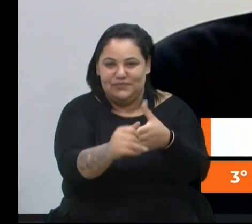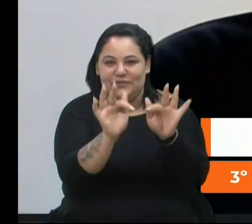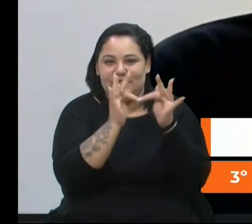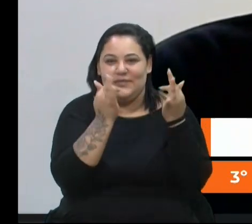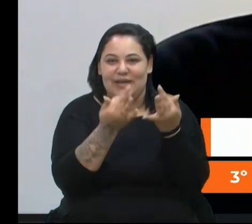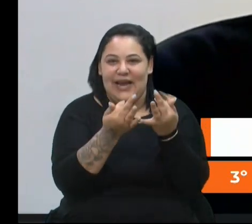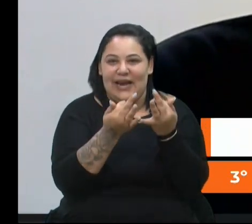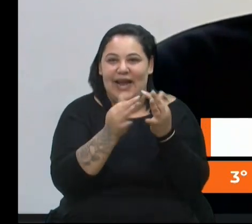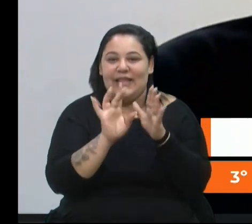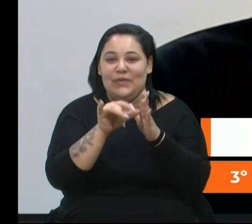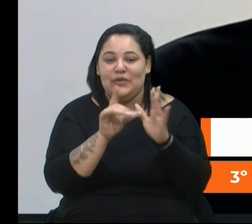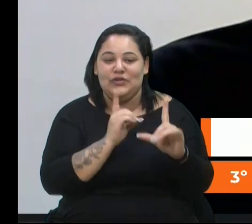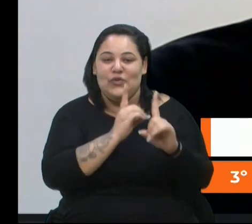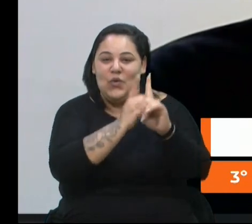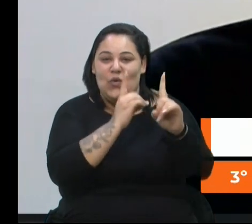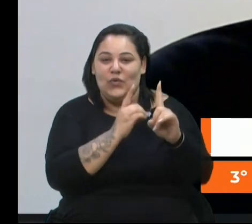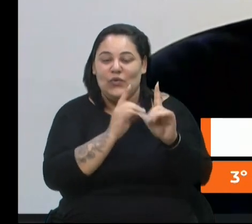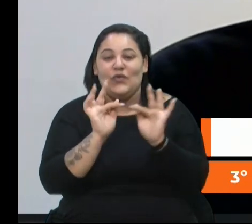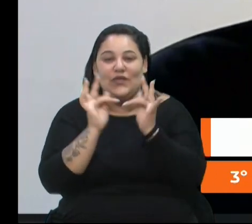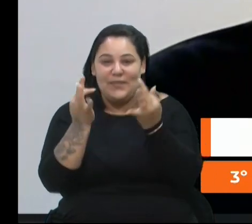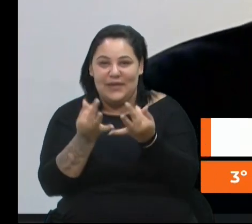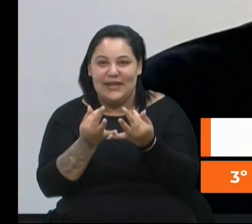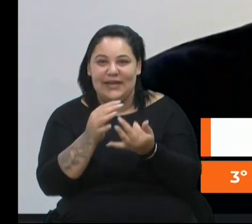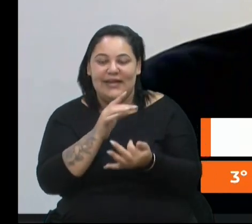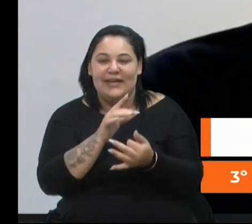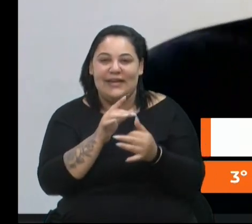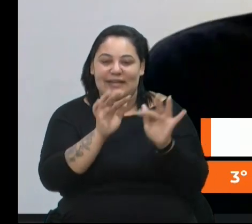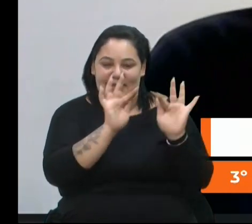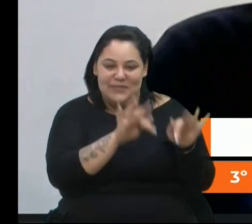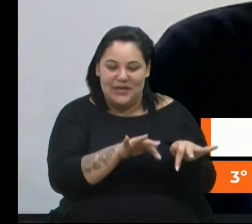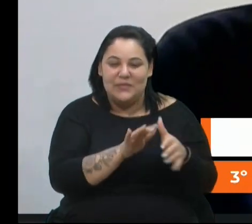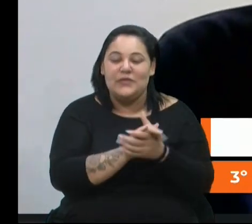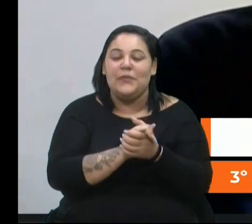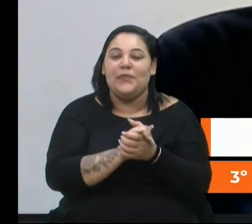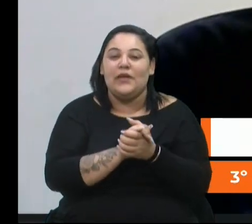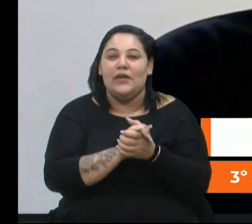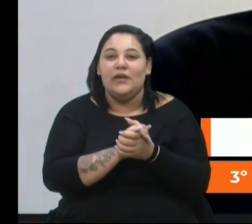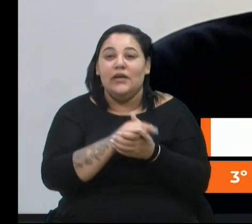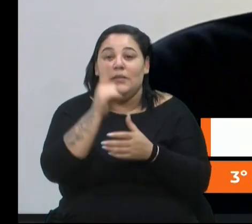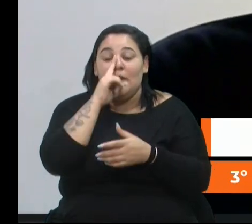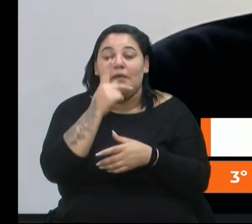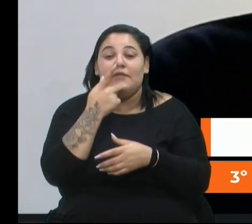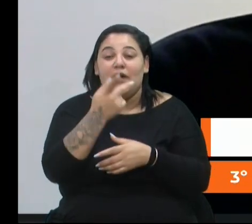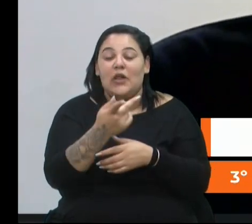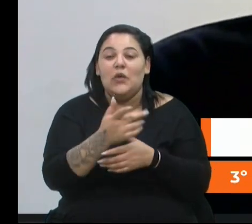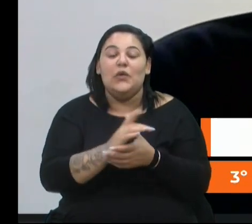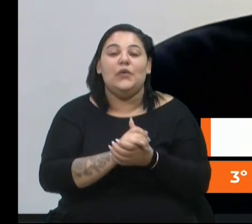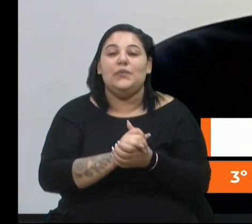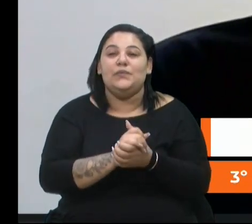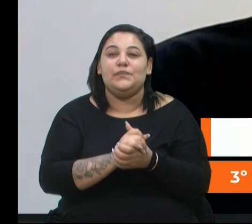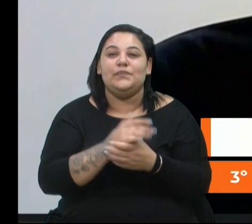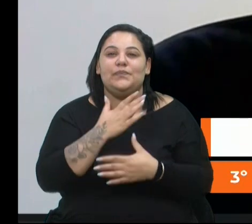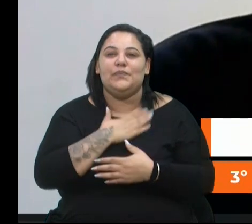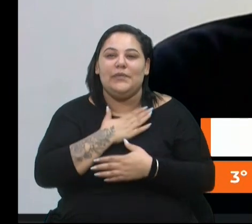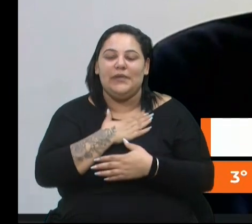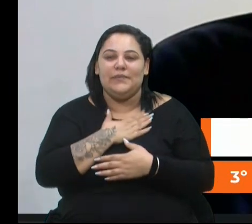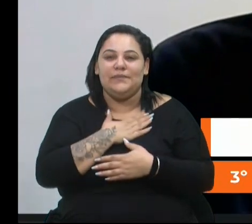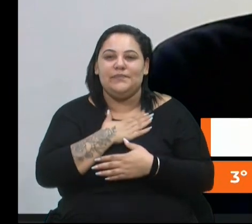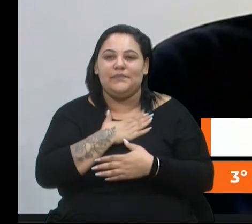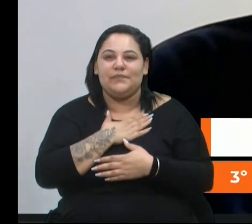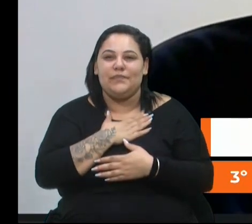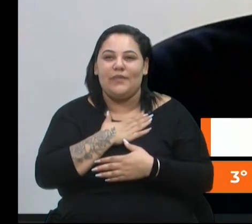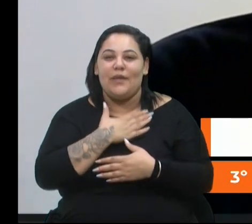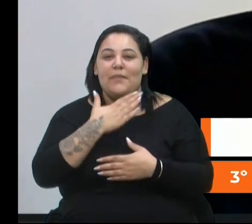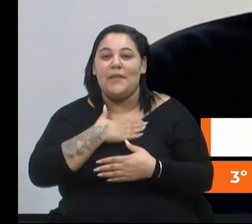Aí, depois de um encontro do Família, também terminando com AH, uma mãe falou para a Lívia, né,